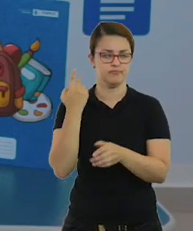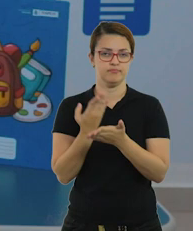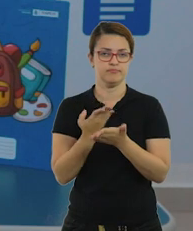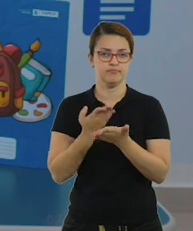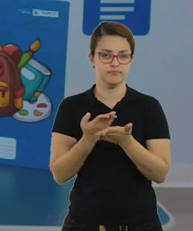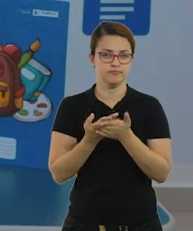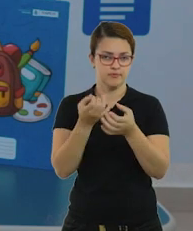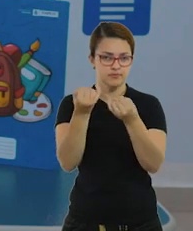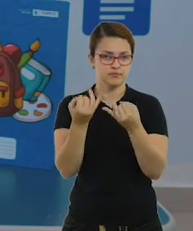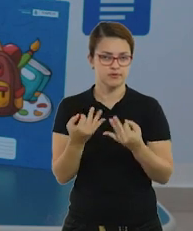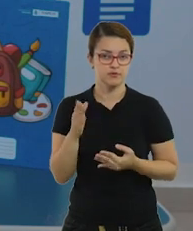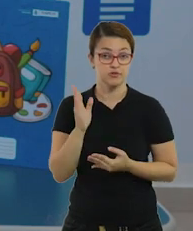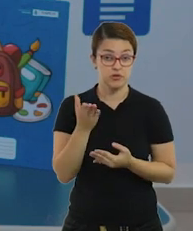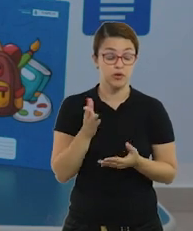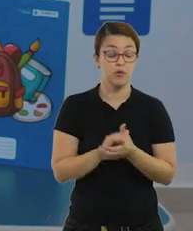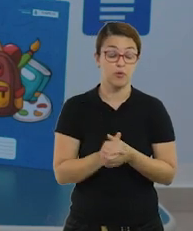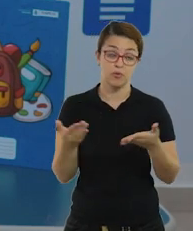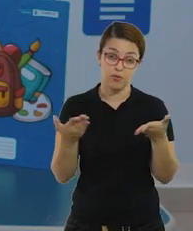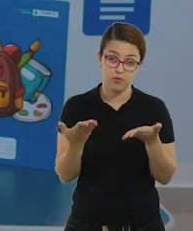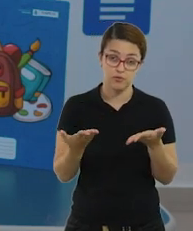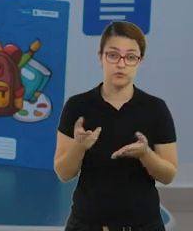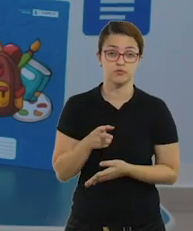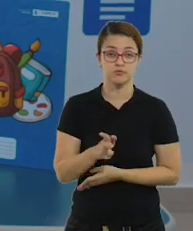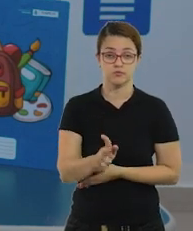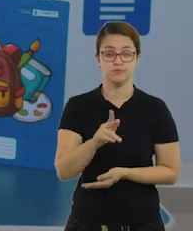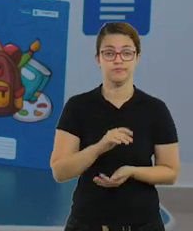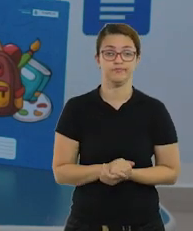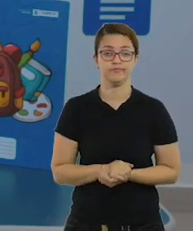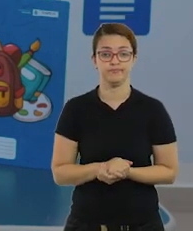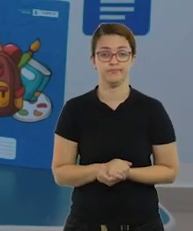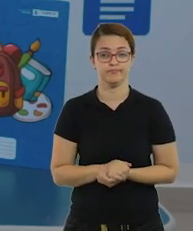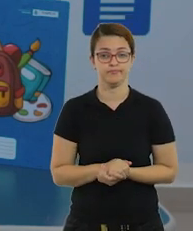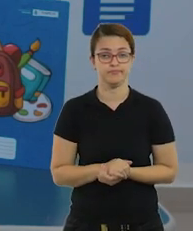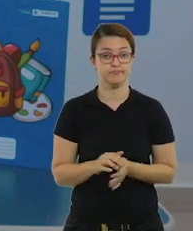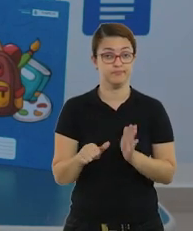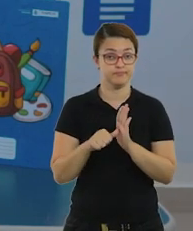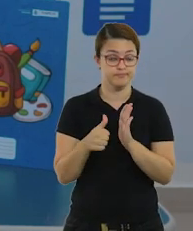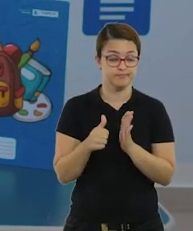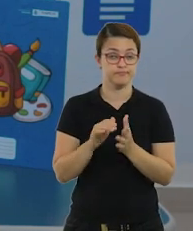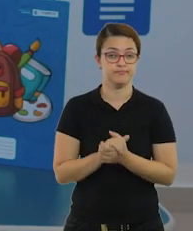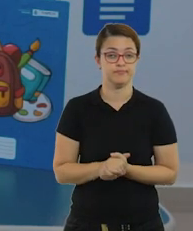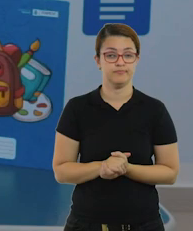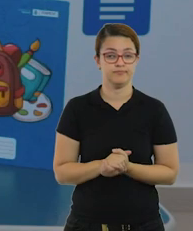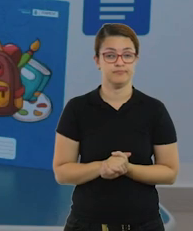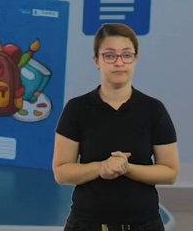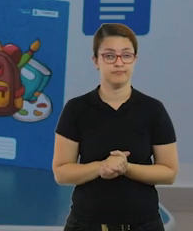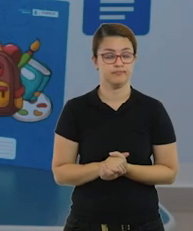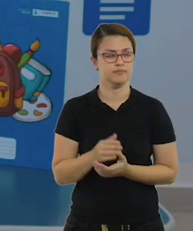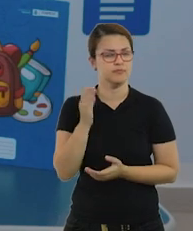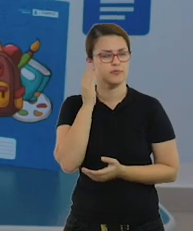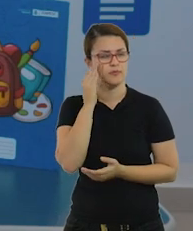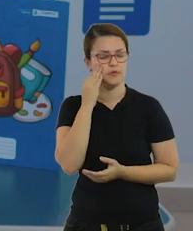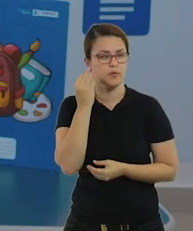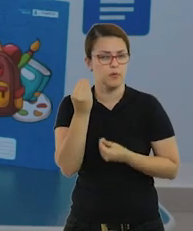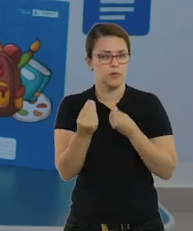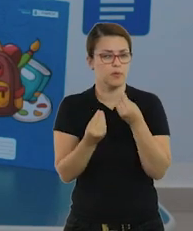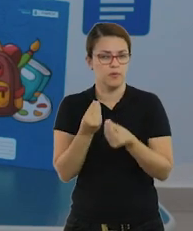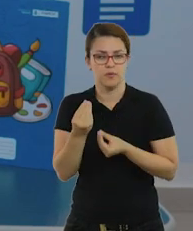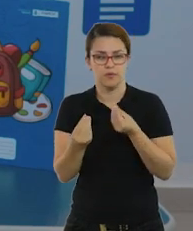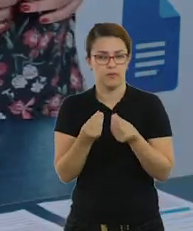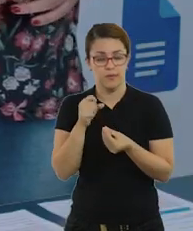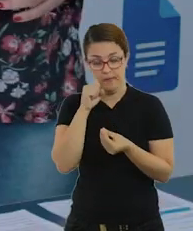sobre isso e hoje a gente vai dar continuidade. Então, a primeira parte que nós temos que entender são